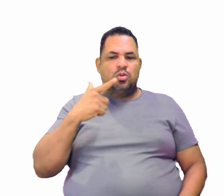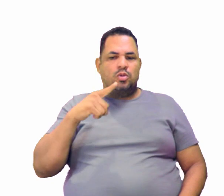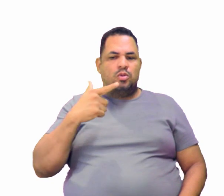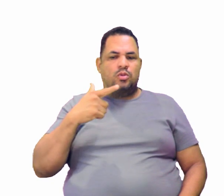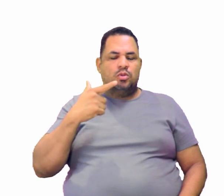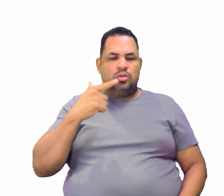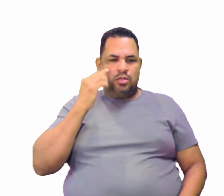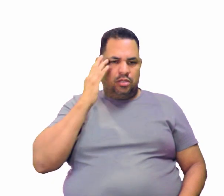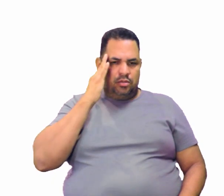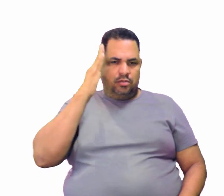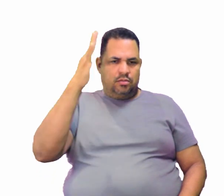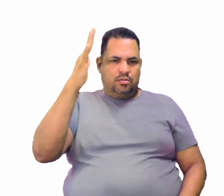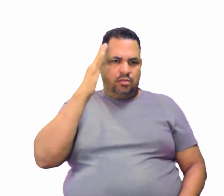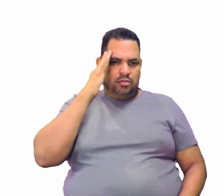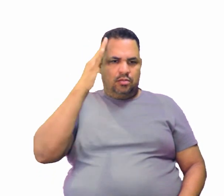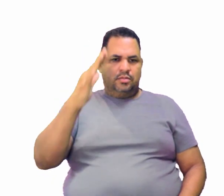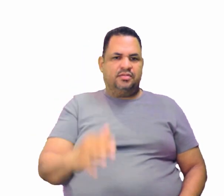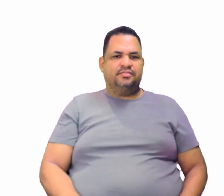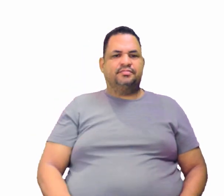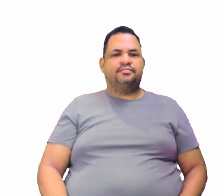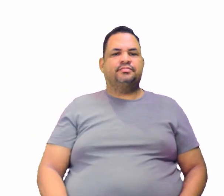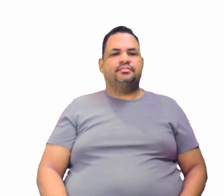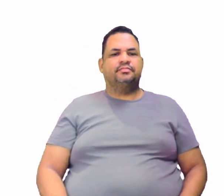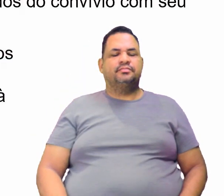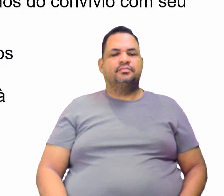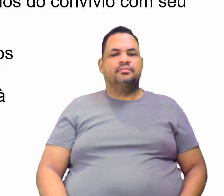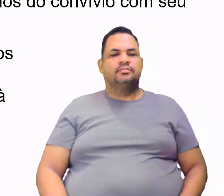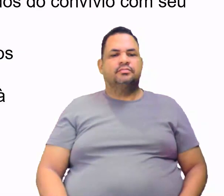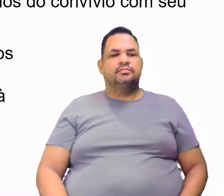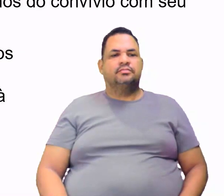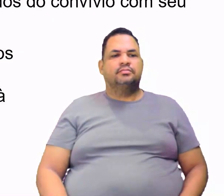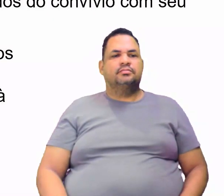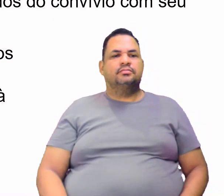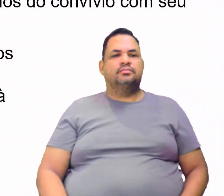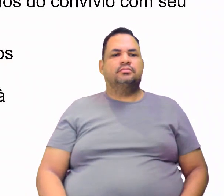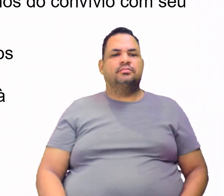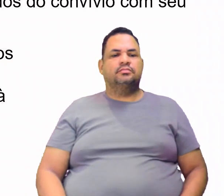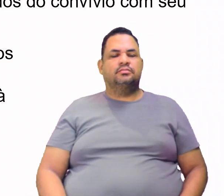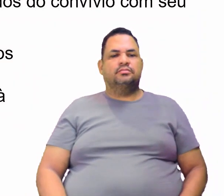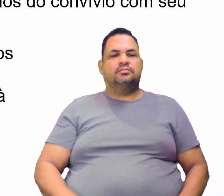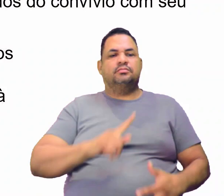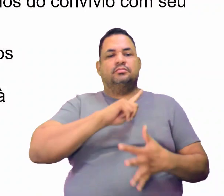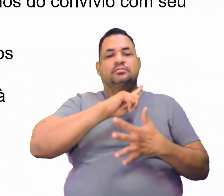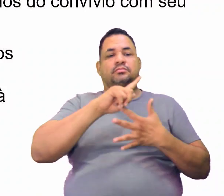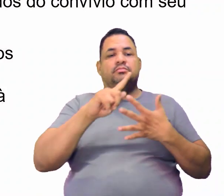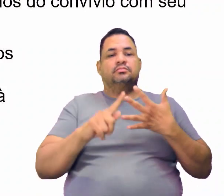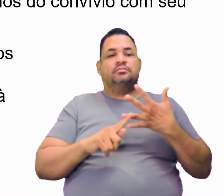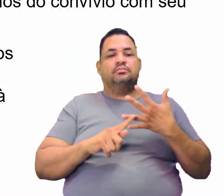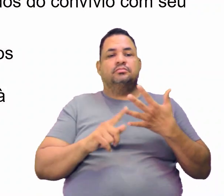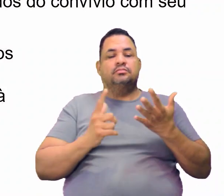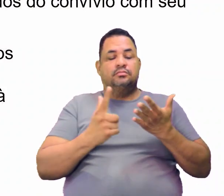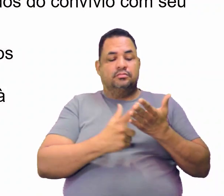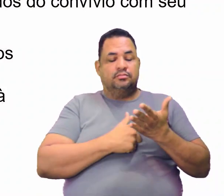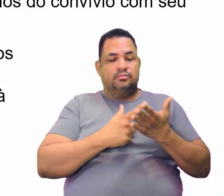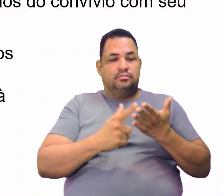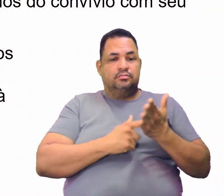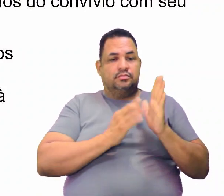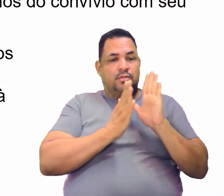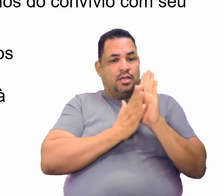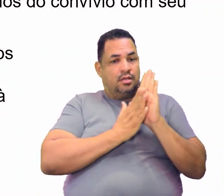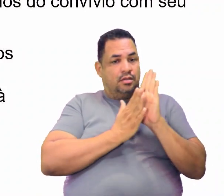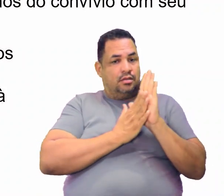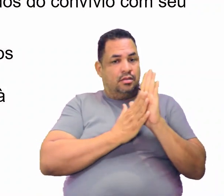desse texto. Observou? Agora vamos para outra parte. O gênero capa